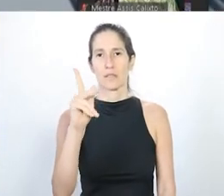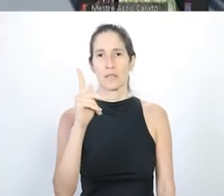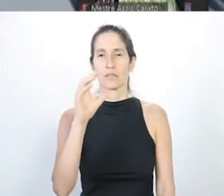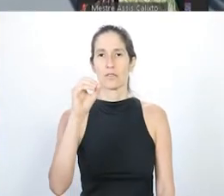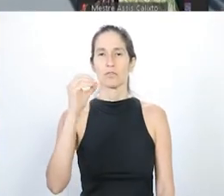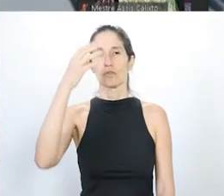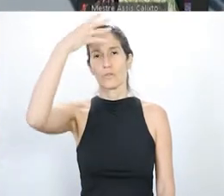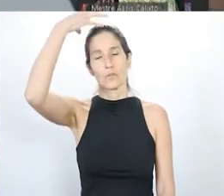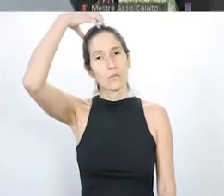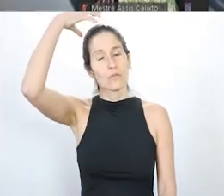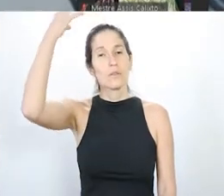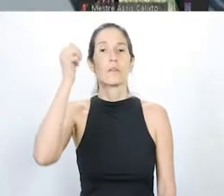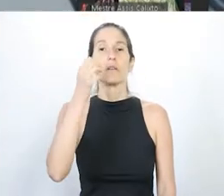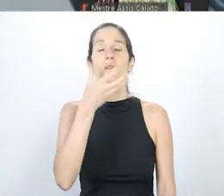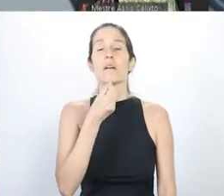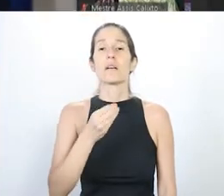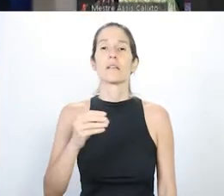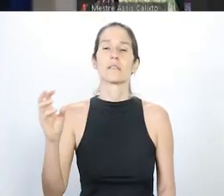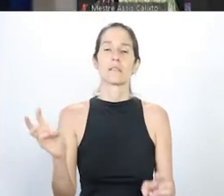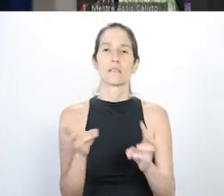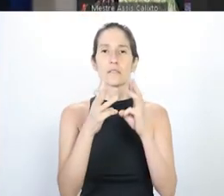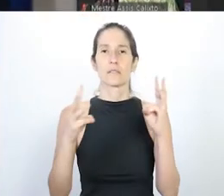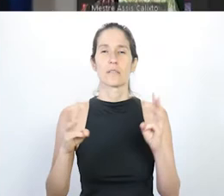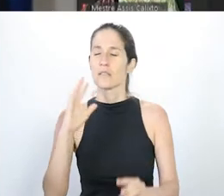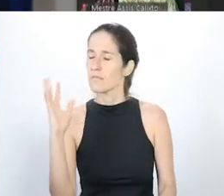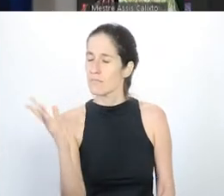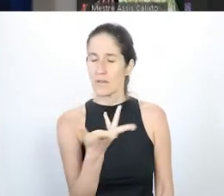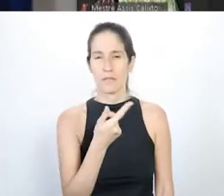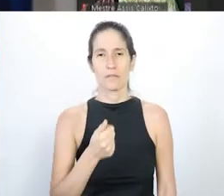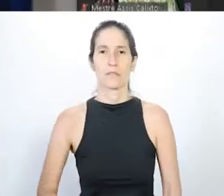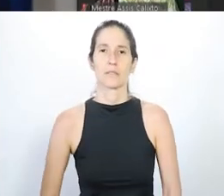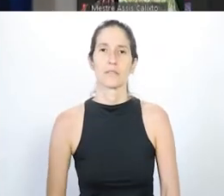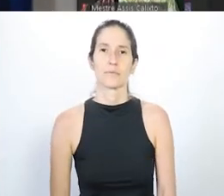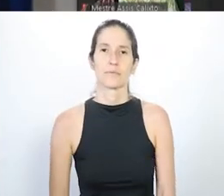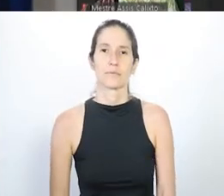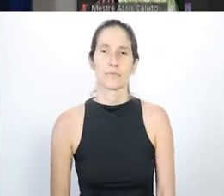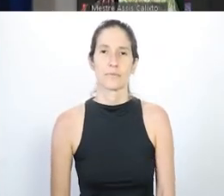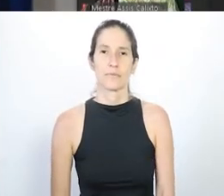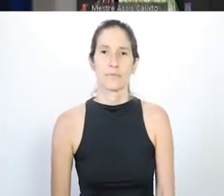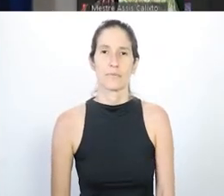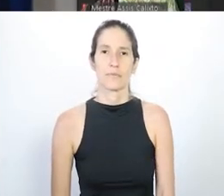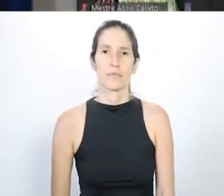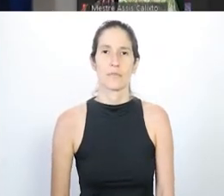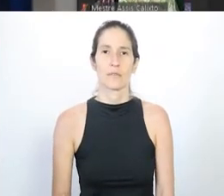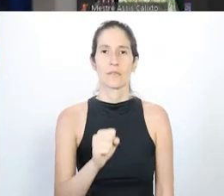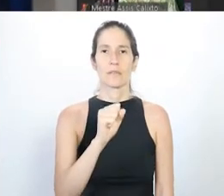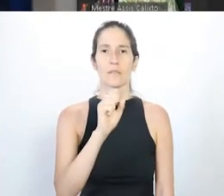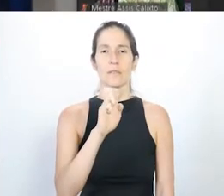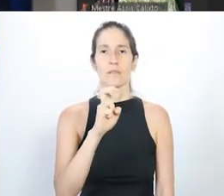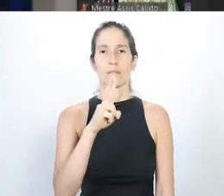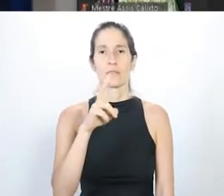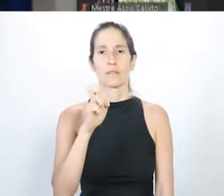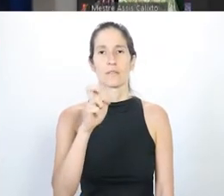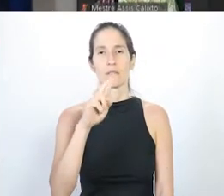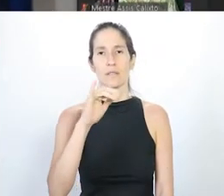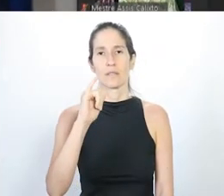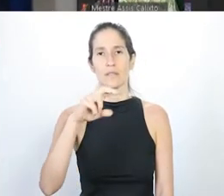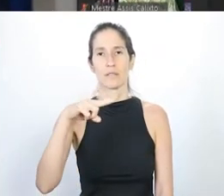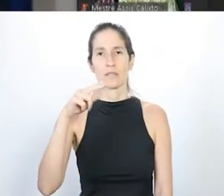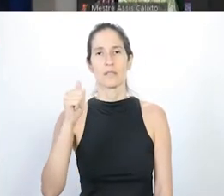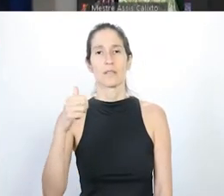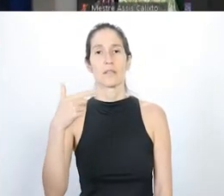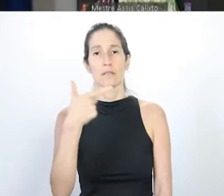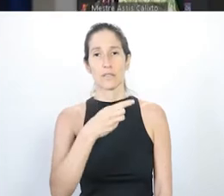maravilha! Que maravilha! Então, dona Severina, dia 23 tem um show de Lia de